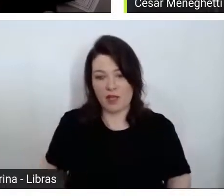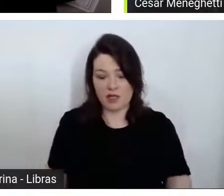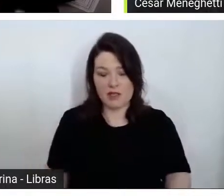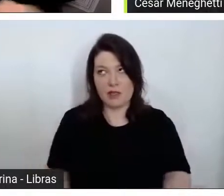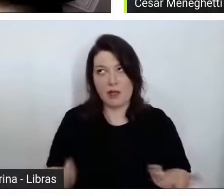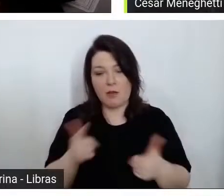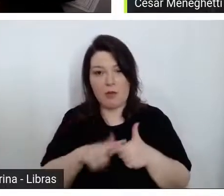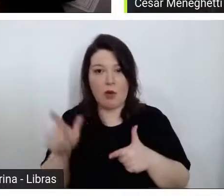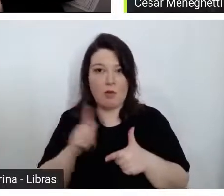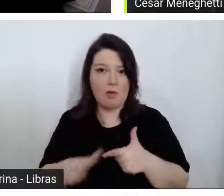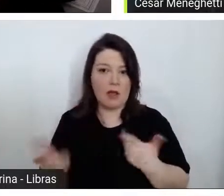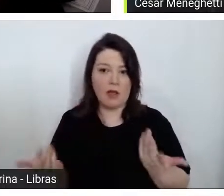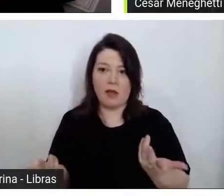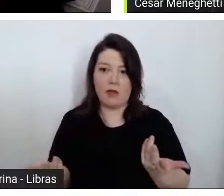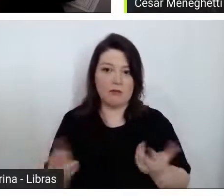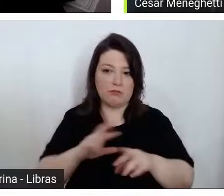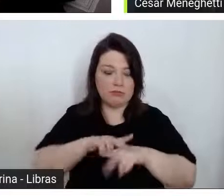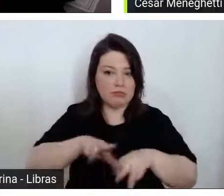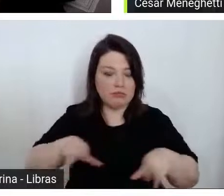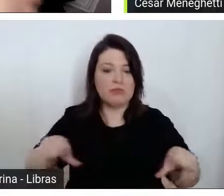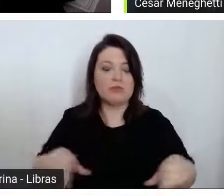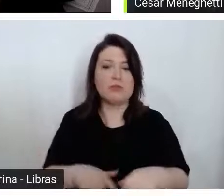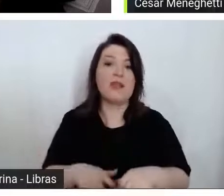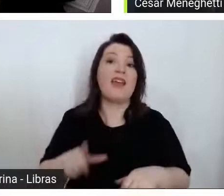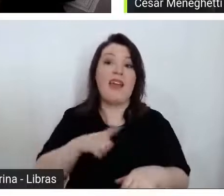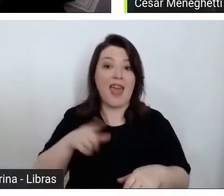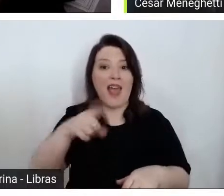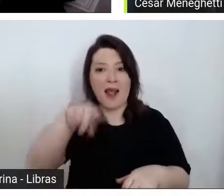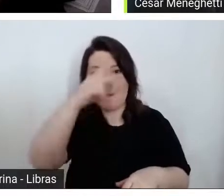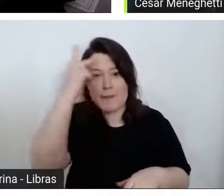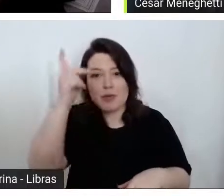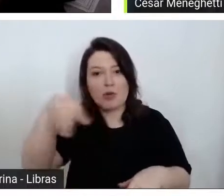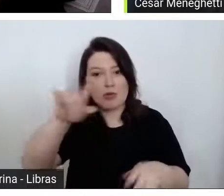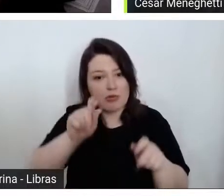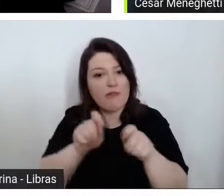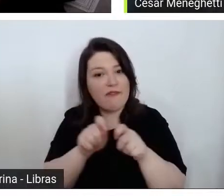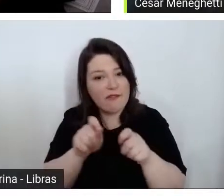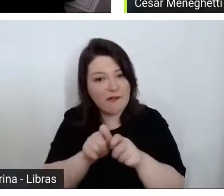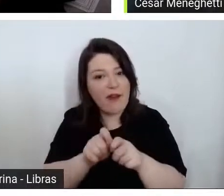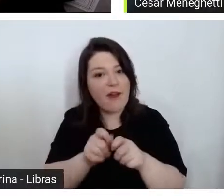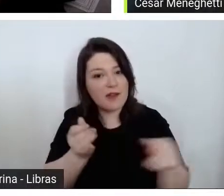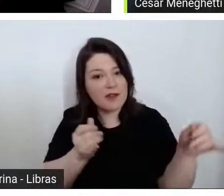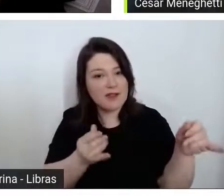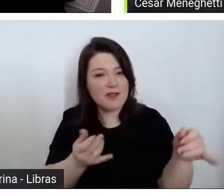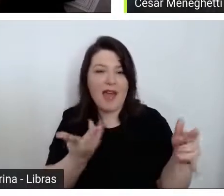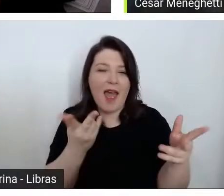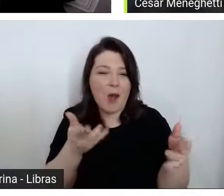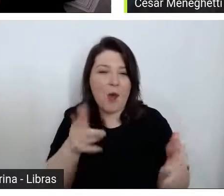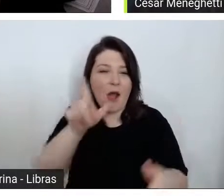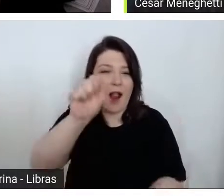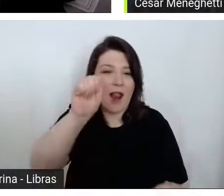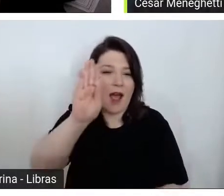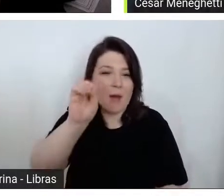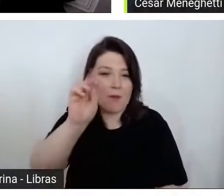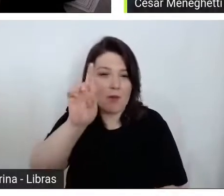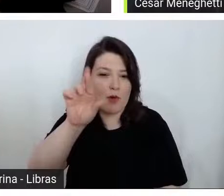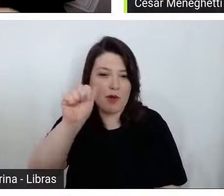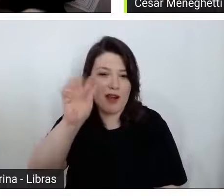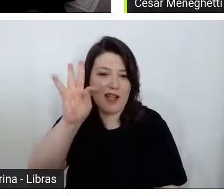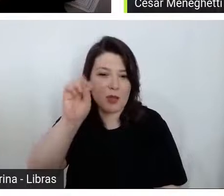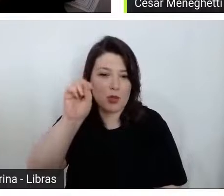até homeless e outras coisas, fazem esses laboratórios de arte, né? Então, eram aspirantes